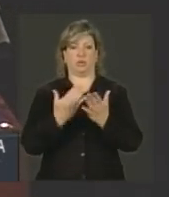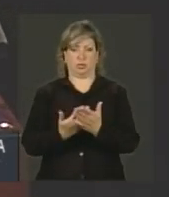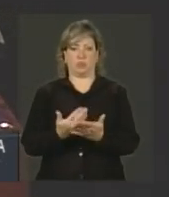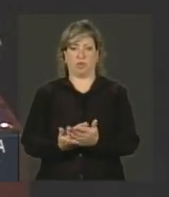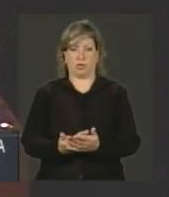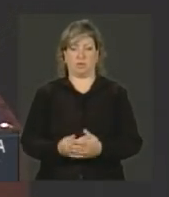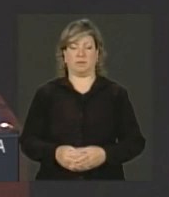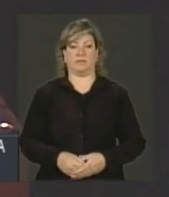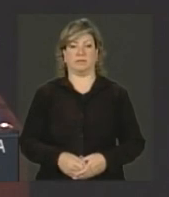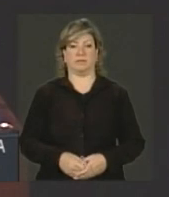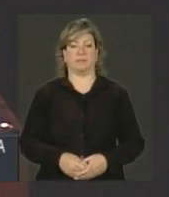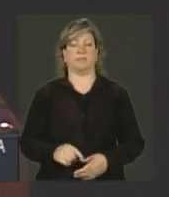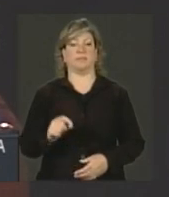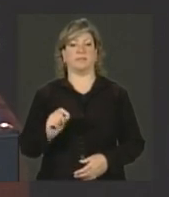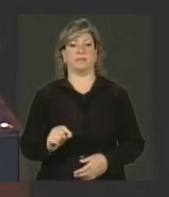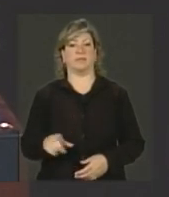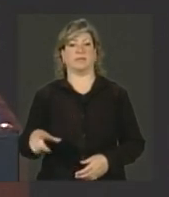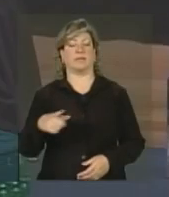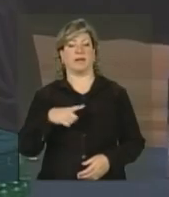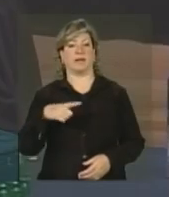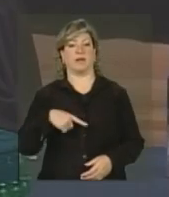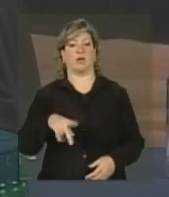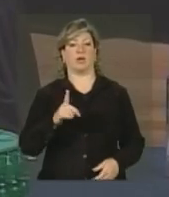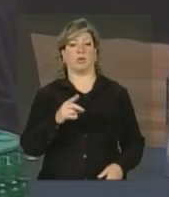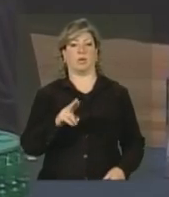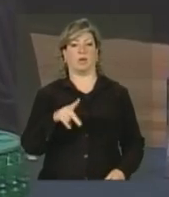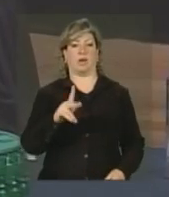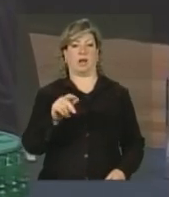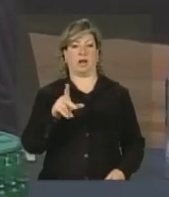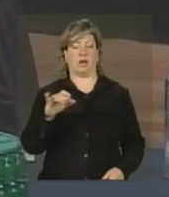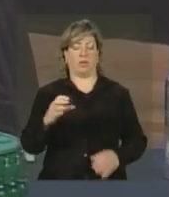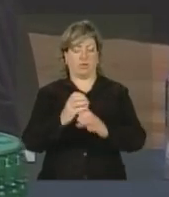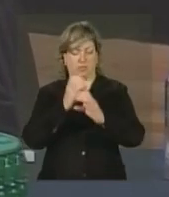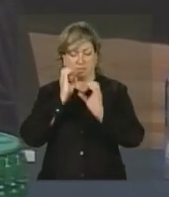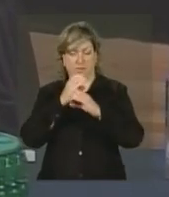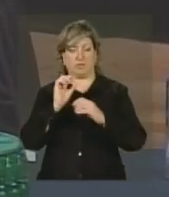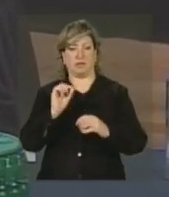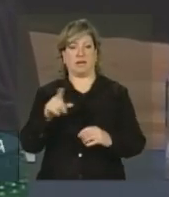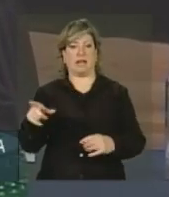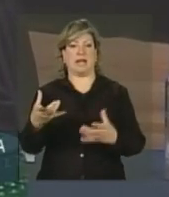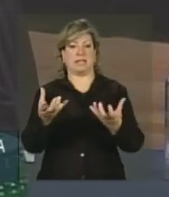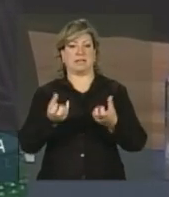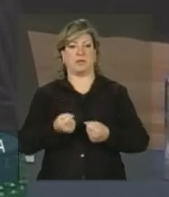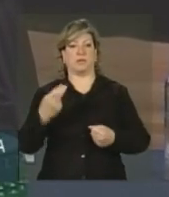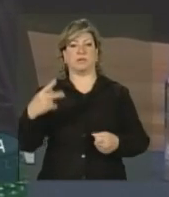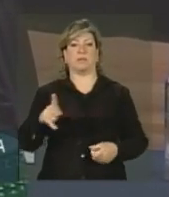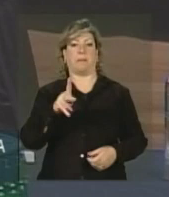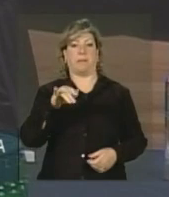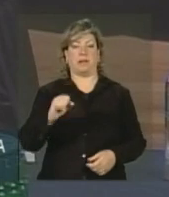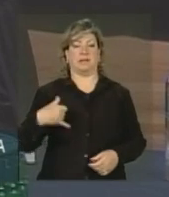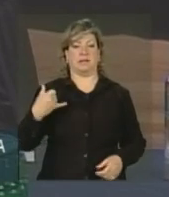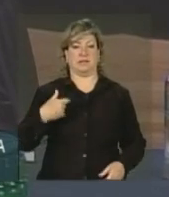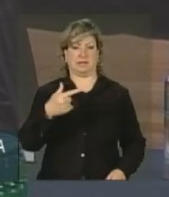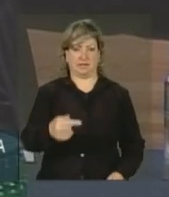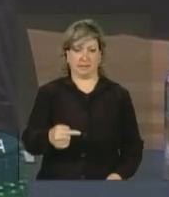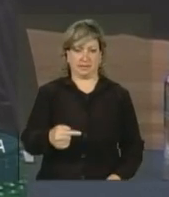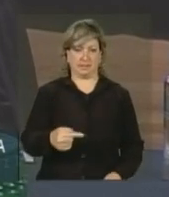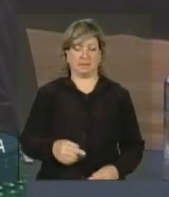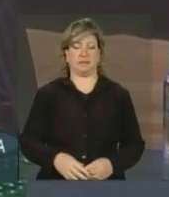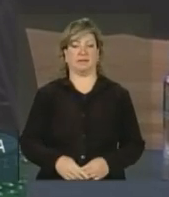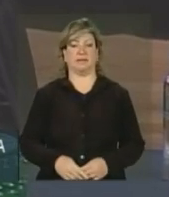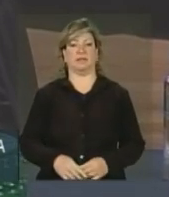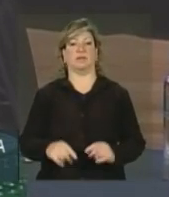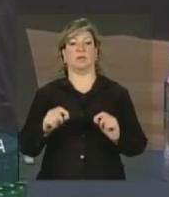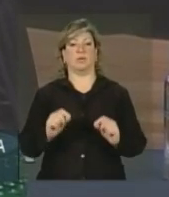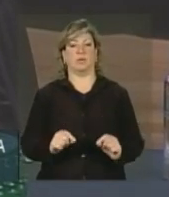Do microscópio que o Dr. Calil recebeu dos seus pais aos 7 anos de idade e